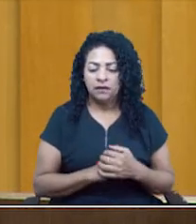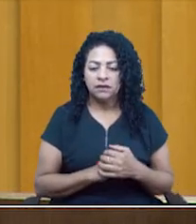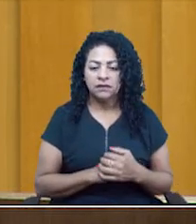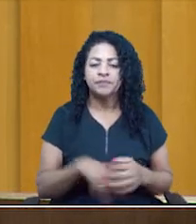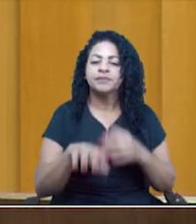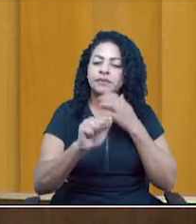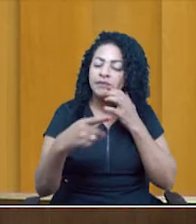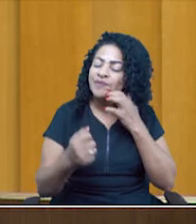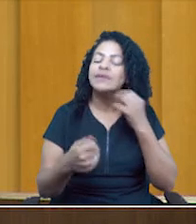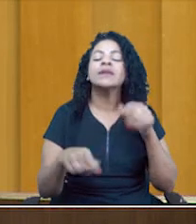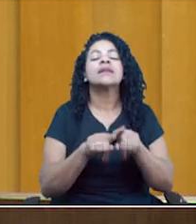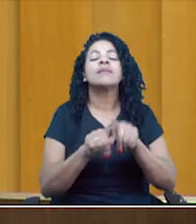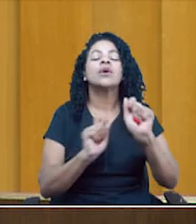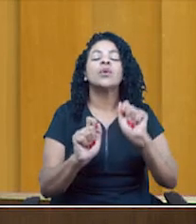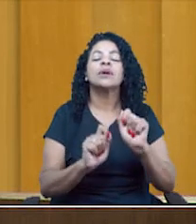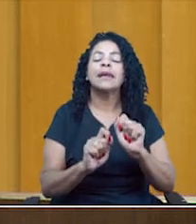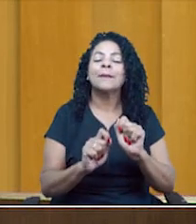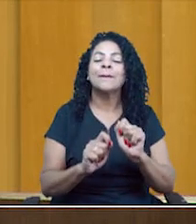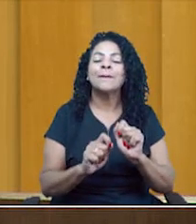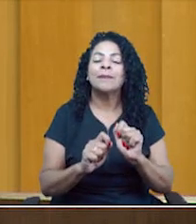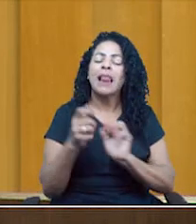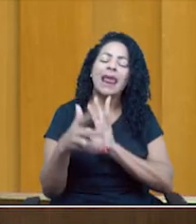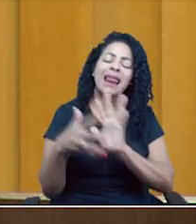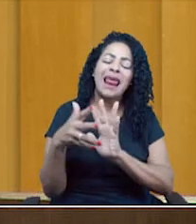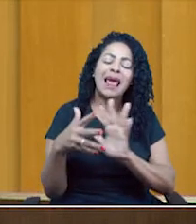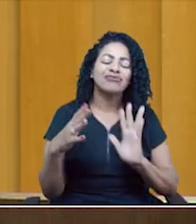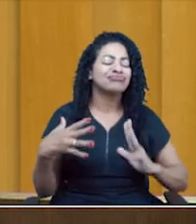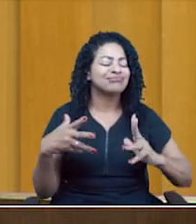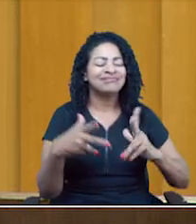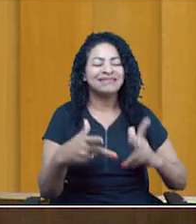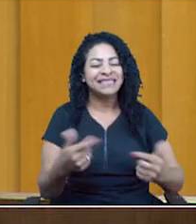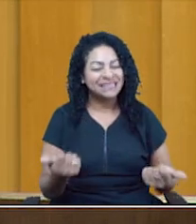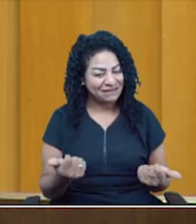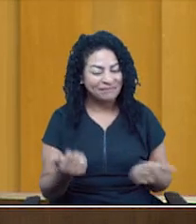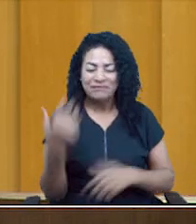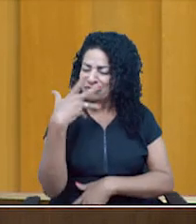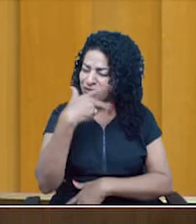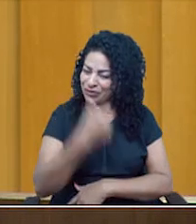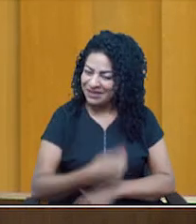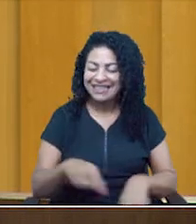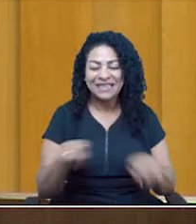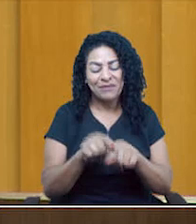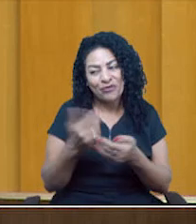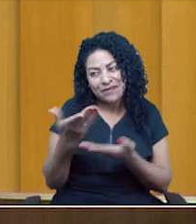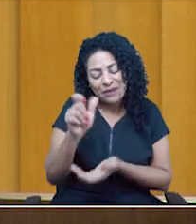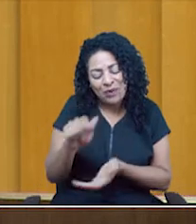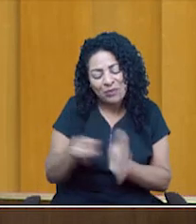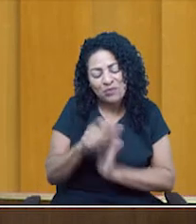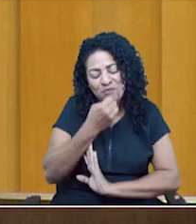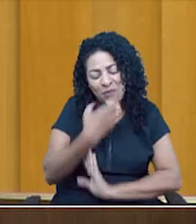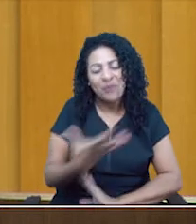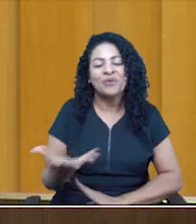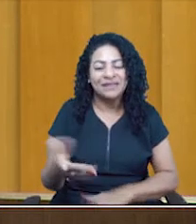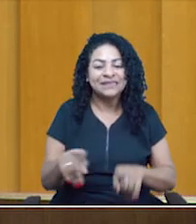palavras elogiosas proferidas, mais decorrentes da sua bondade do que propriamente do trabalho, porque o trabalho que